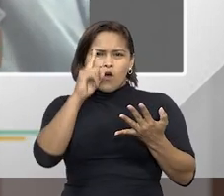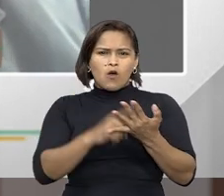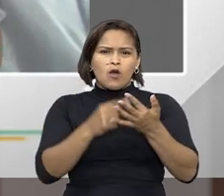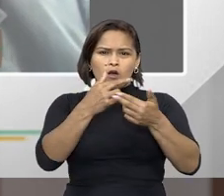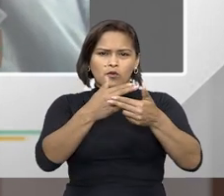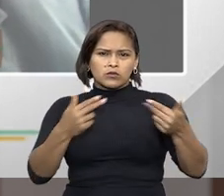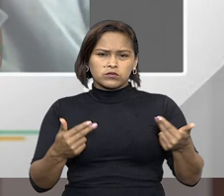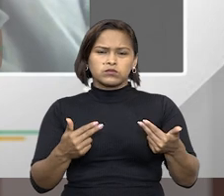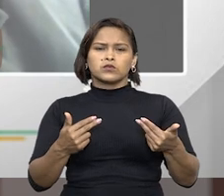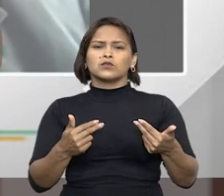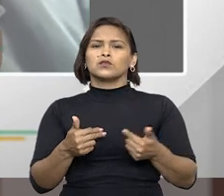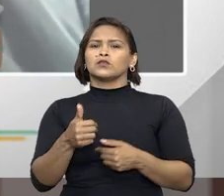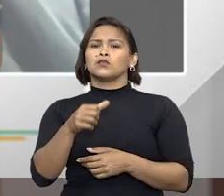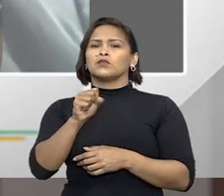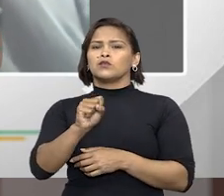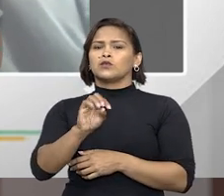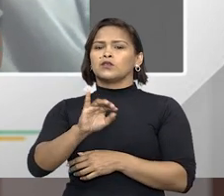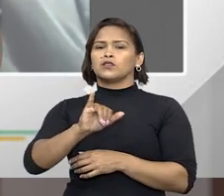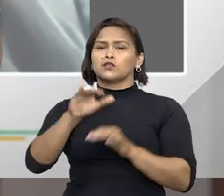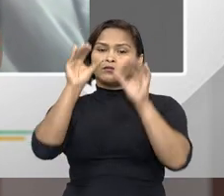do Tribunal da Cidadania